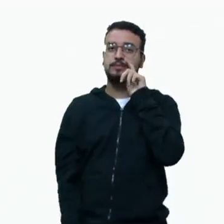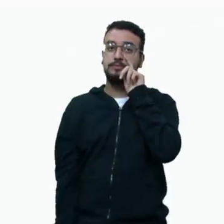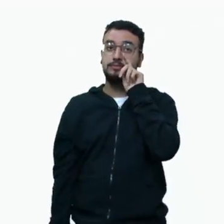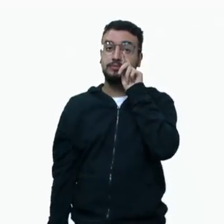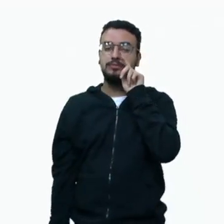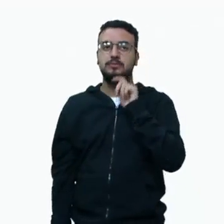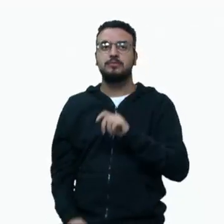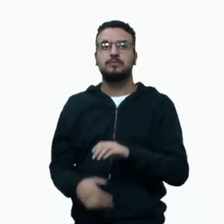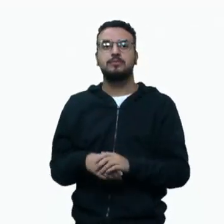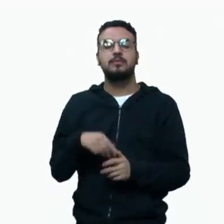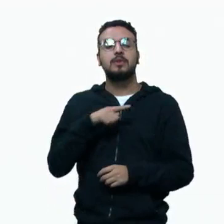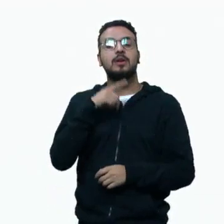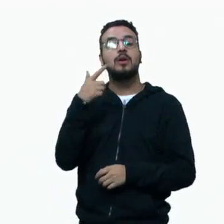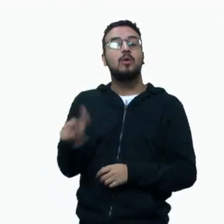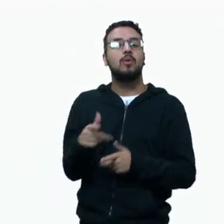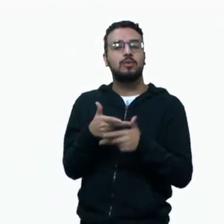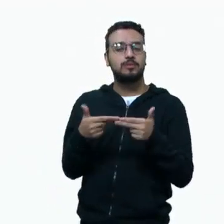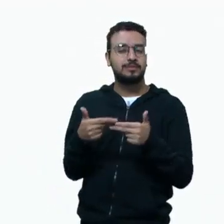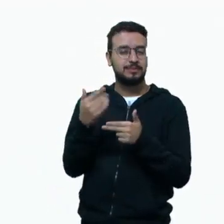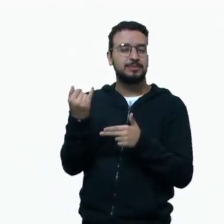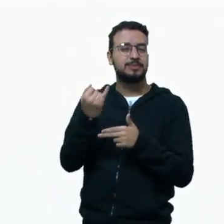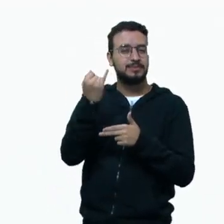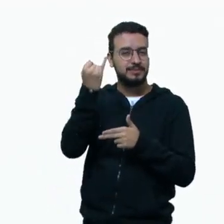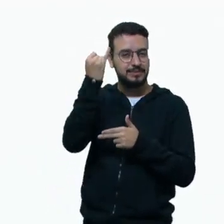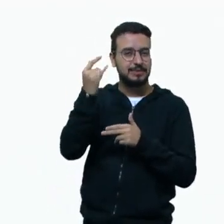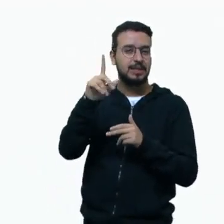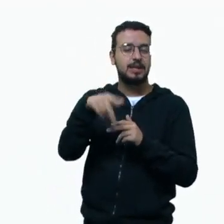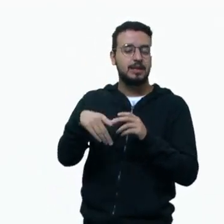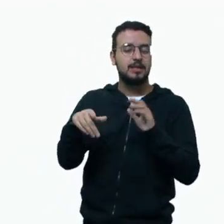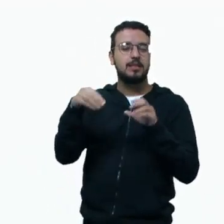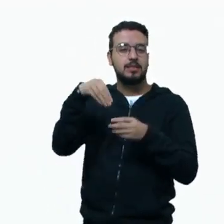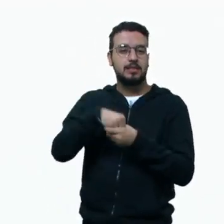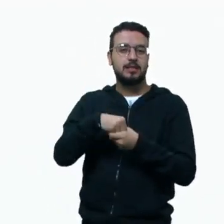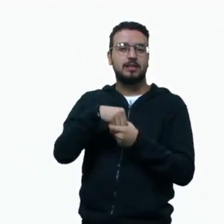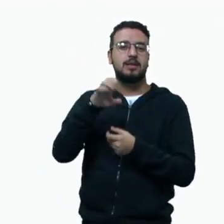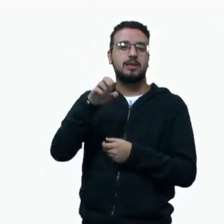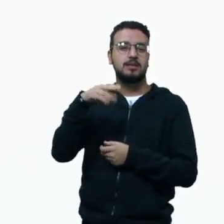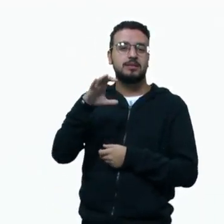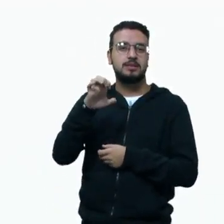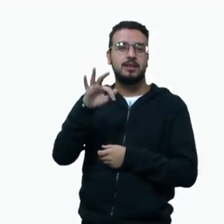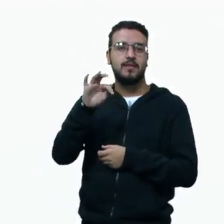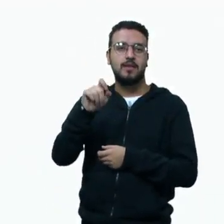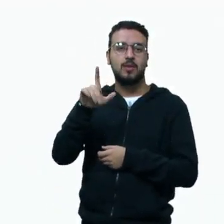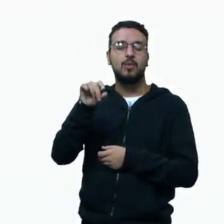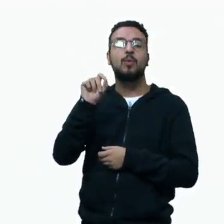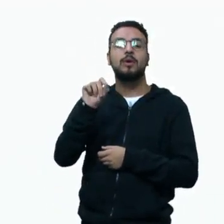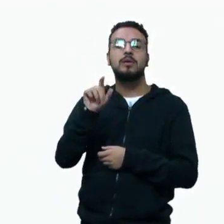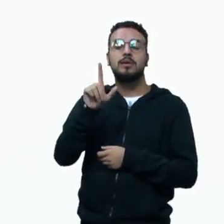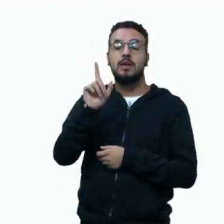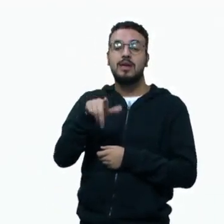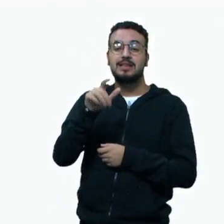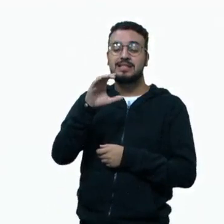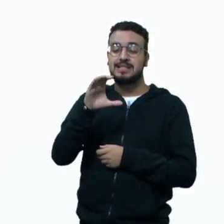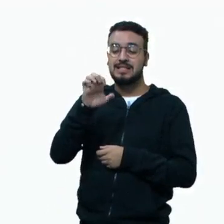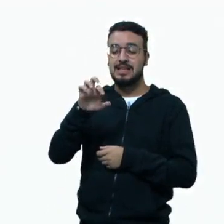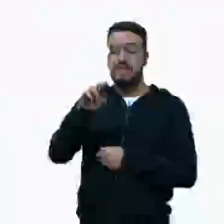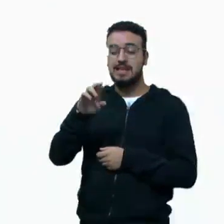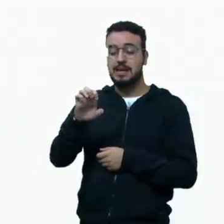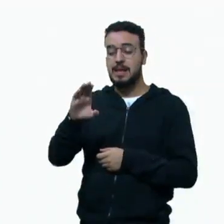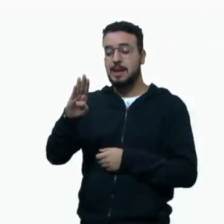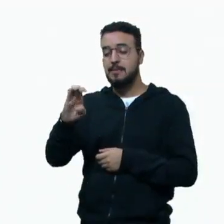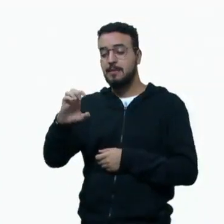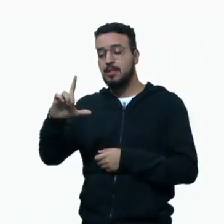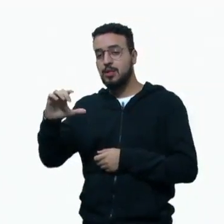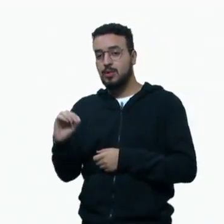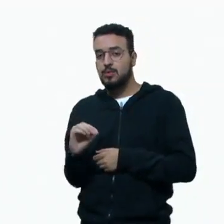Bom, eu tenho uma outra estrutura muito importante que faz parte do encéfalo, que é o cerebelo. O cerebelo, se você pegar